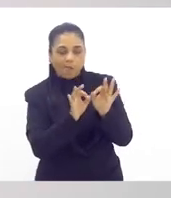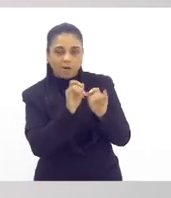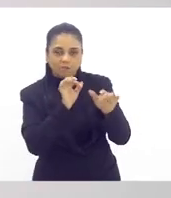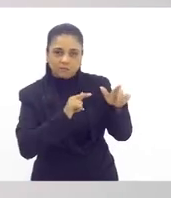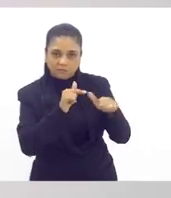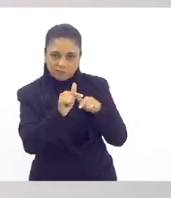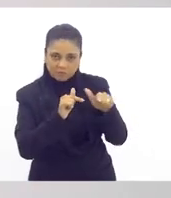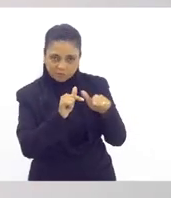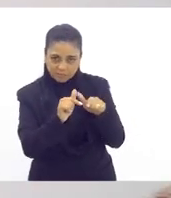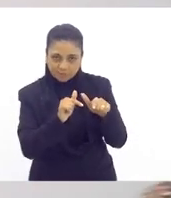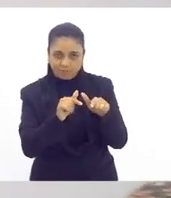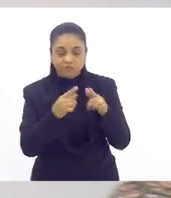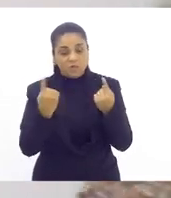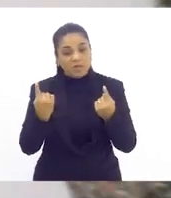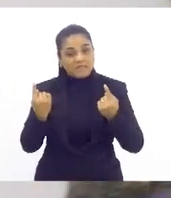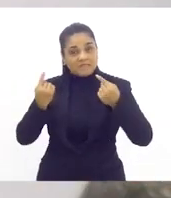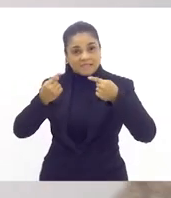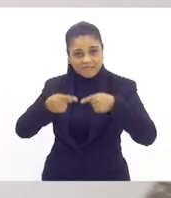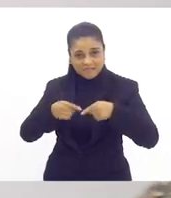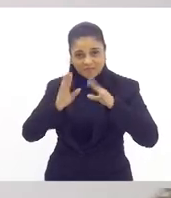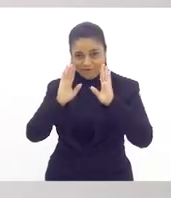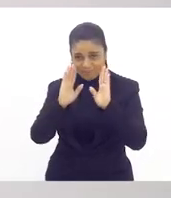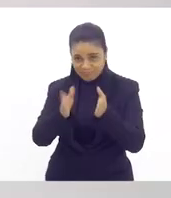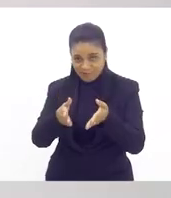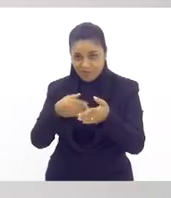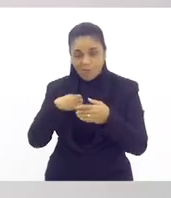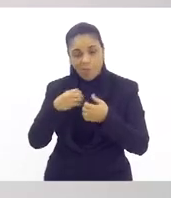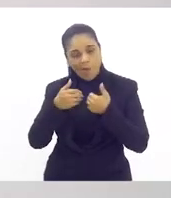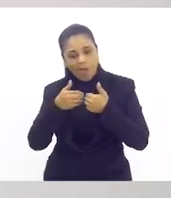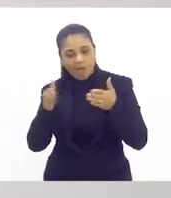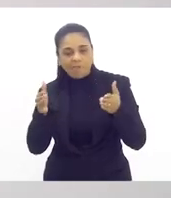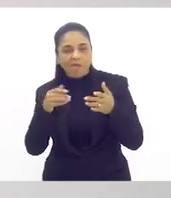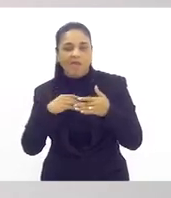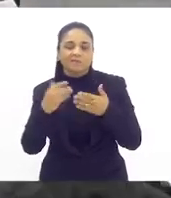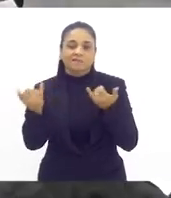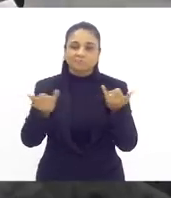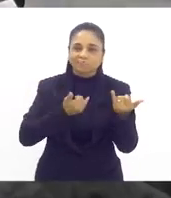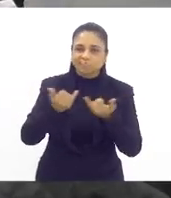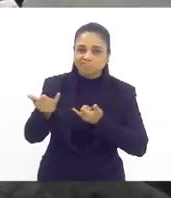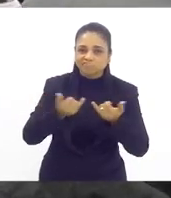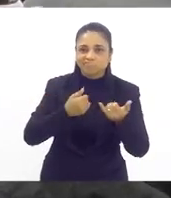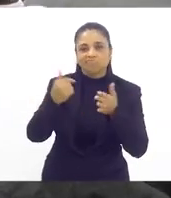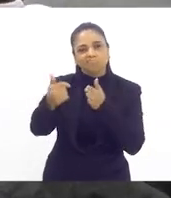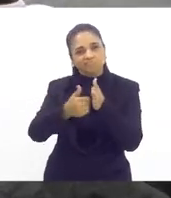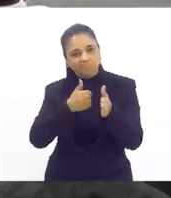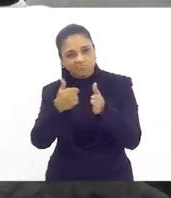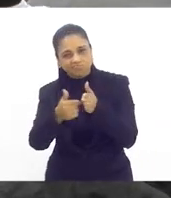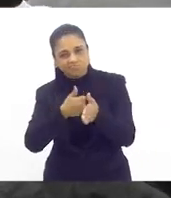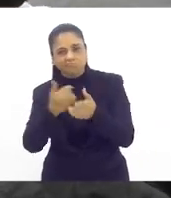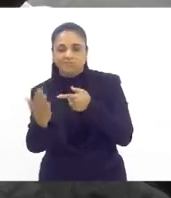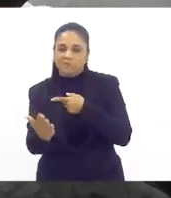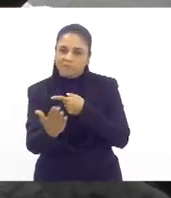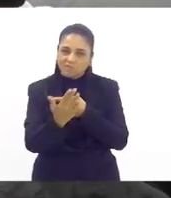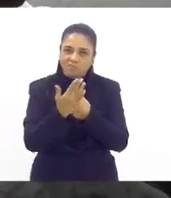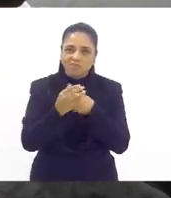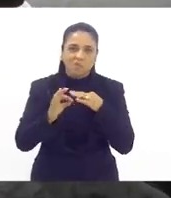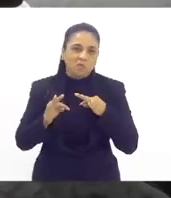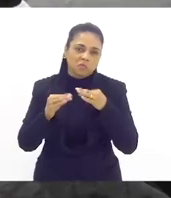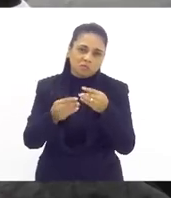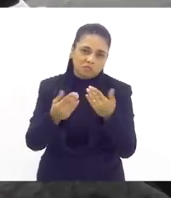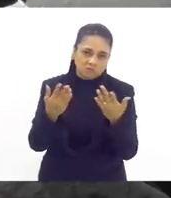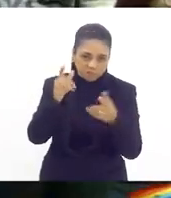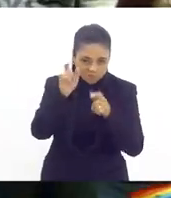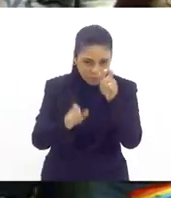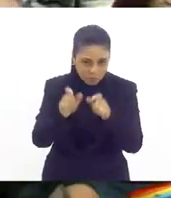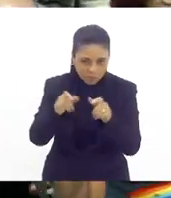tá aí tá o desafio tá posto tô aqui aberta as contribuições e também as indagações de todos aqueles que estão